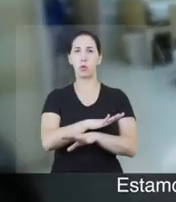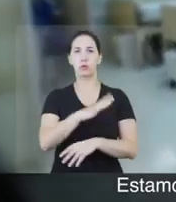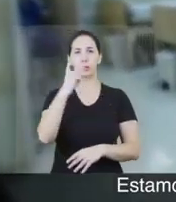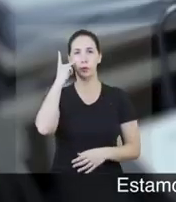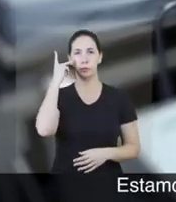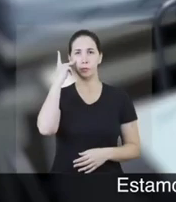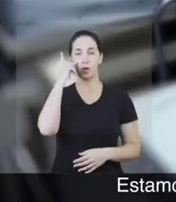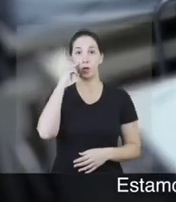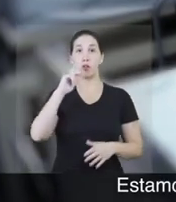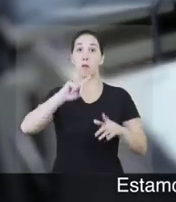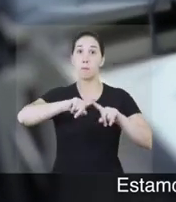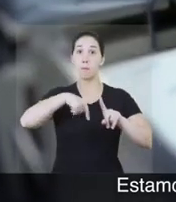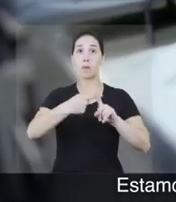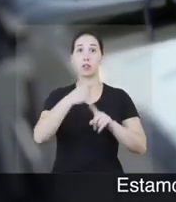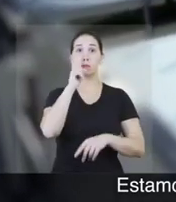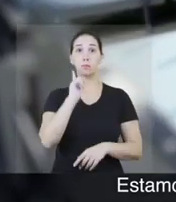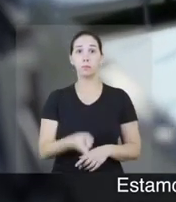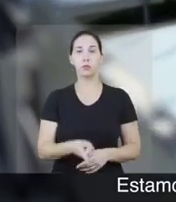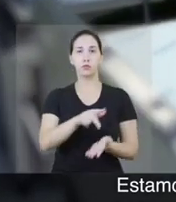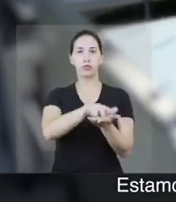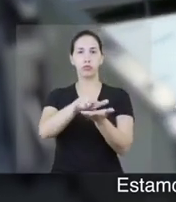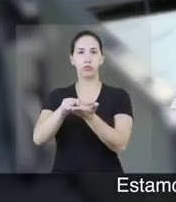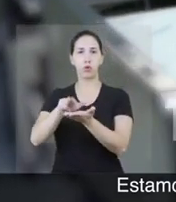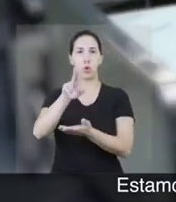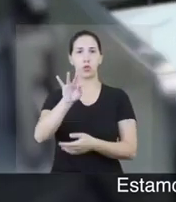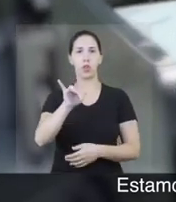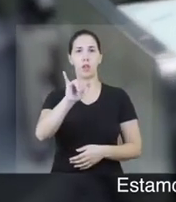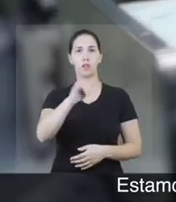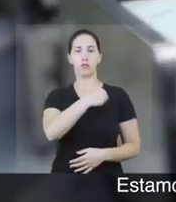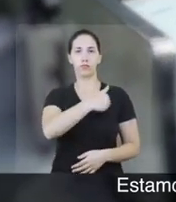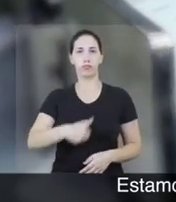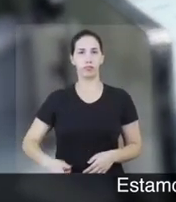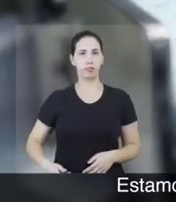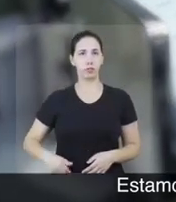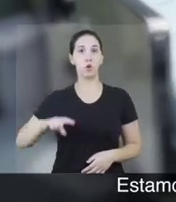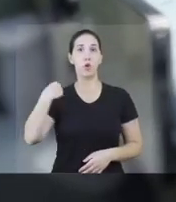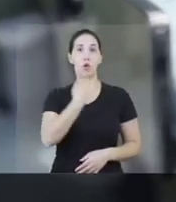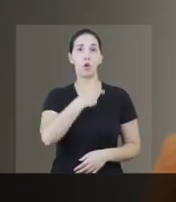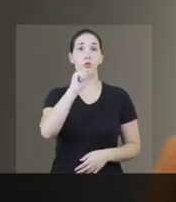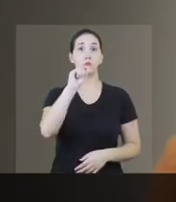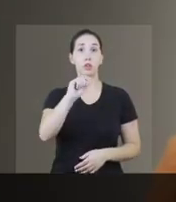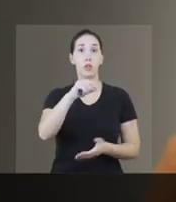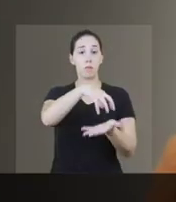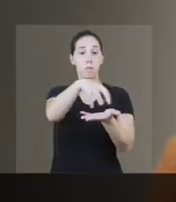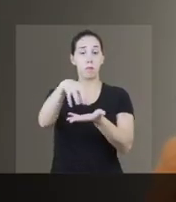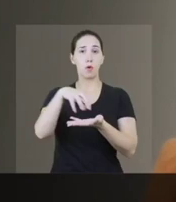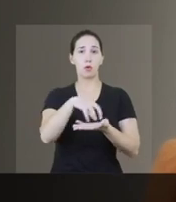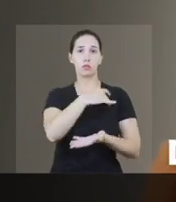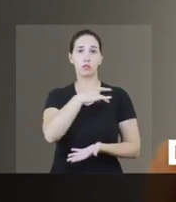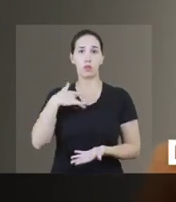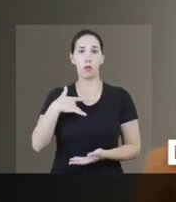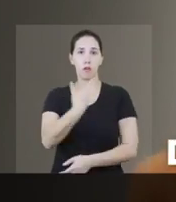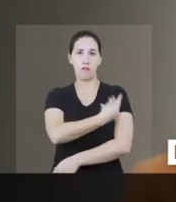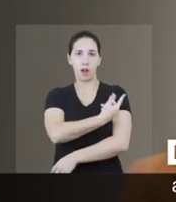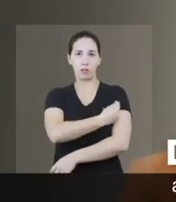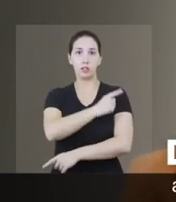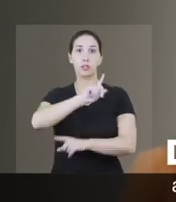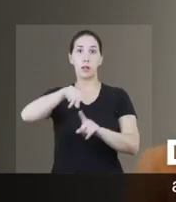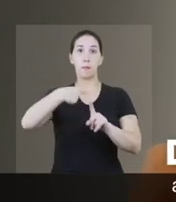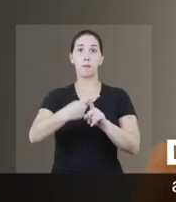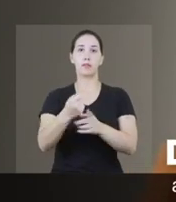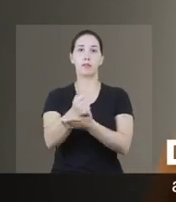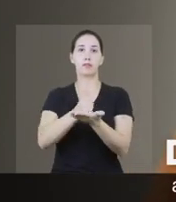no estado estamos criando mais de mil novos leitos de uti na rede pública contaremos com a participação de